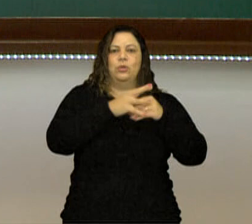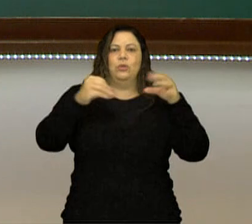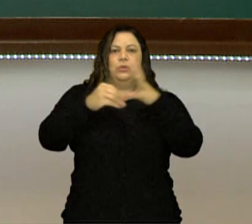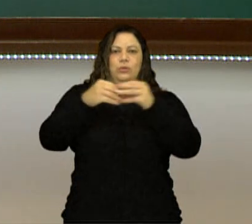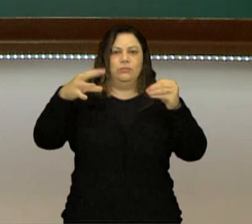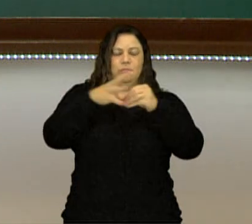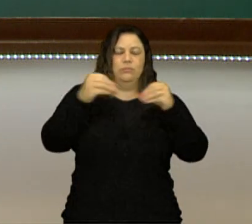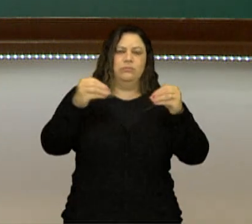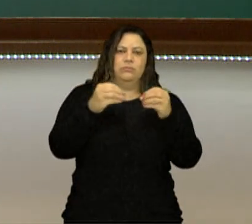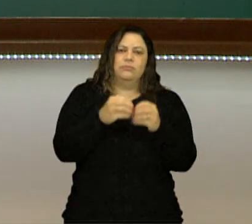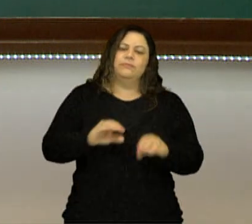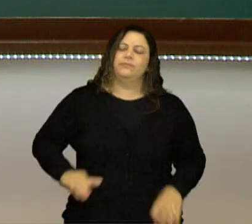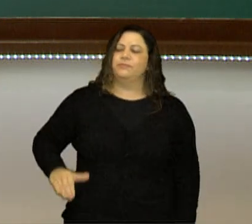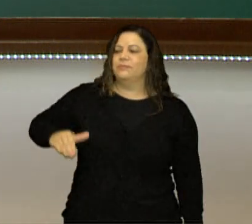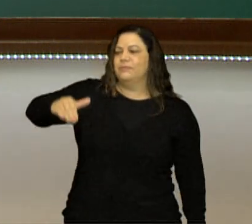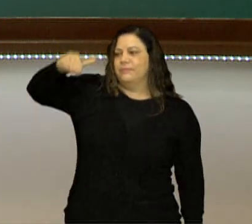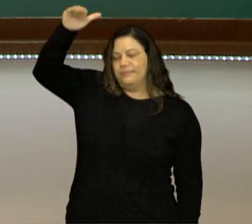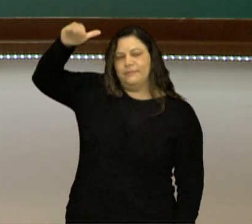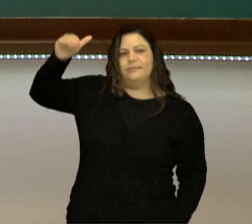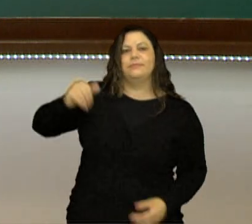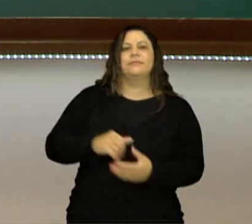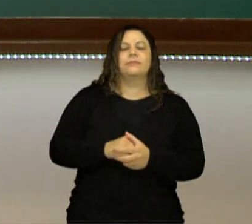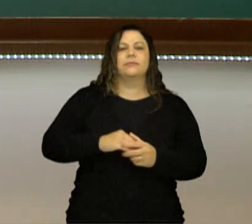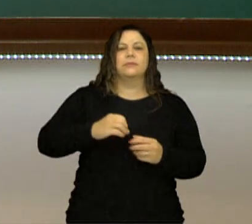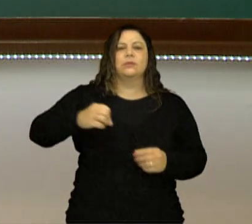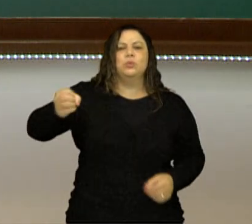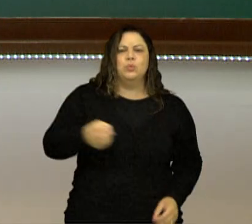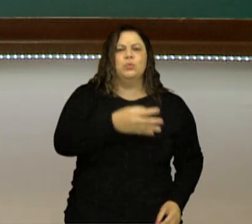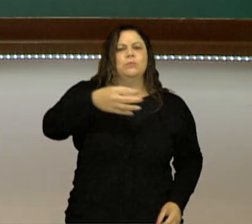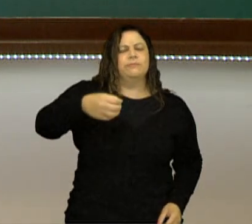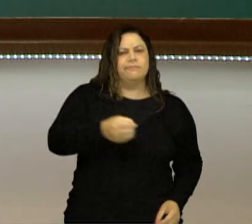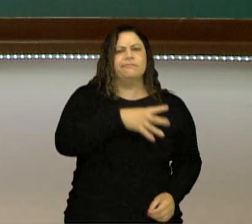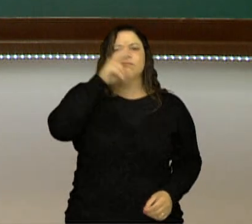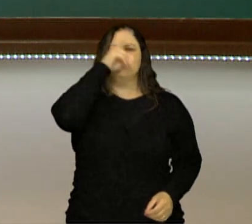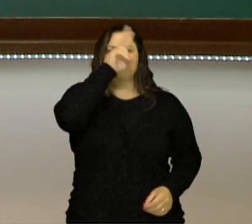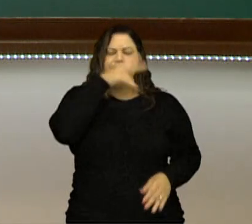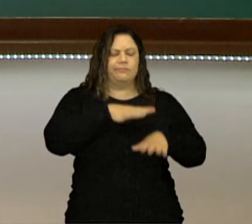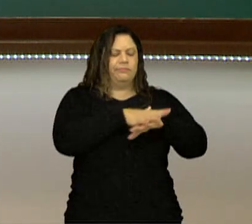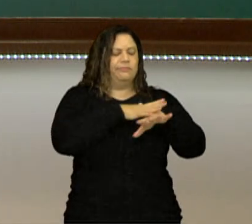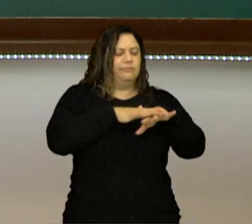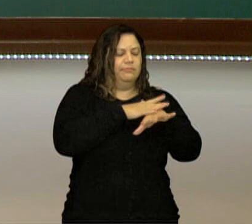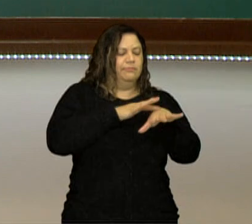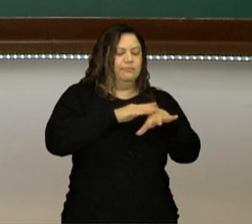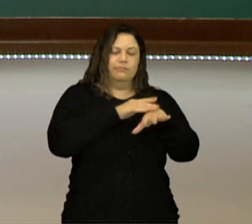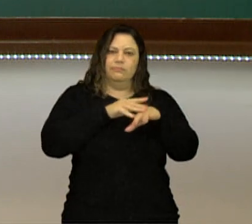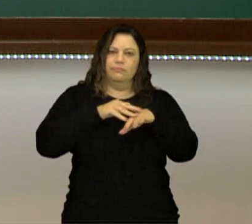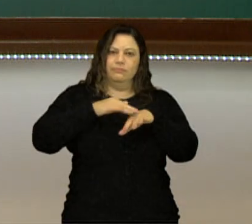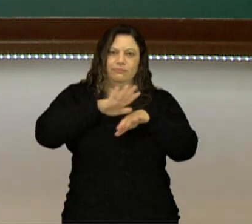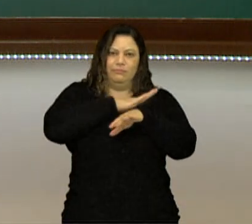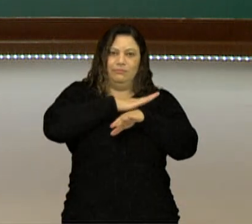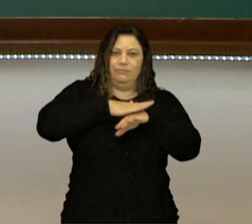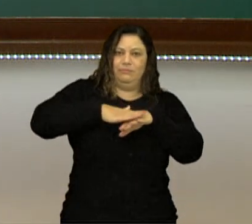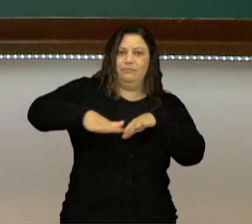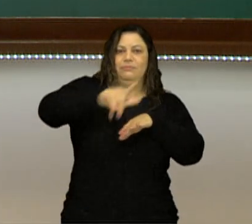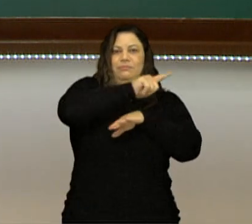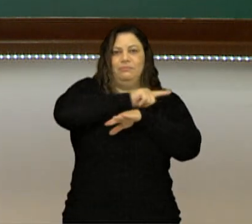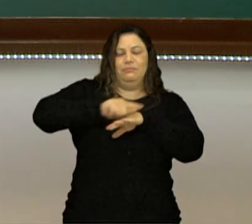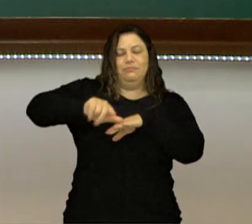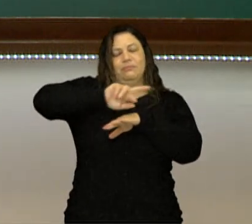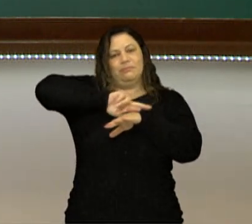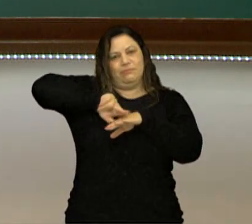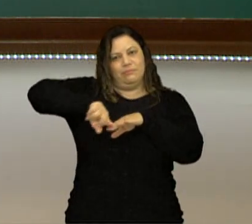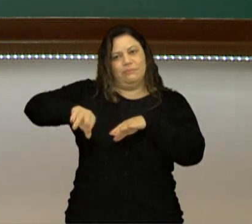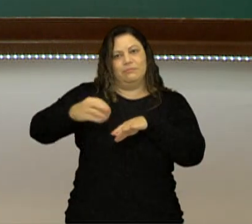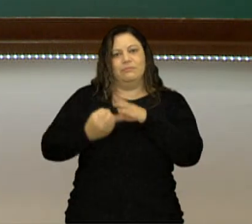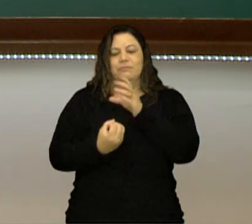para crescimento, para regeneração. Lembra lá que a gente falou dos ferimentos, né? Como que eles são regenerados? Através do processo de